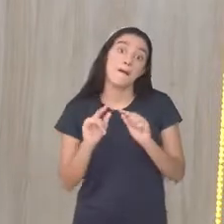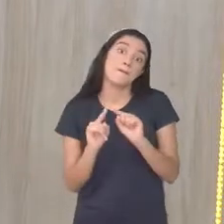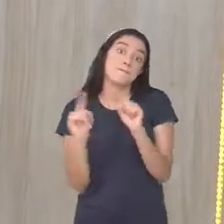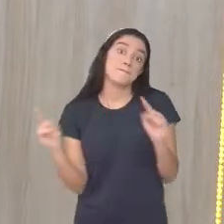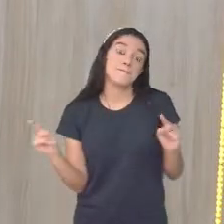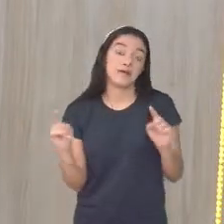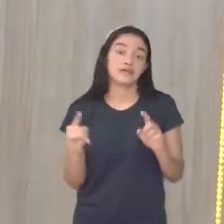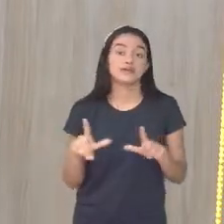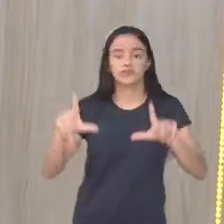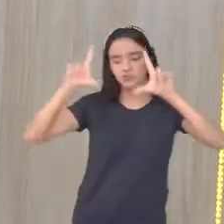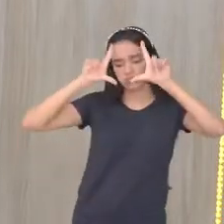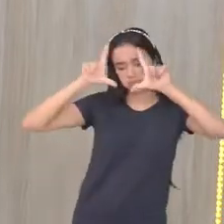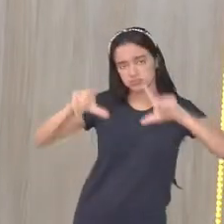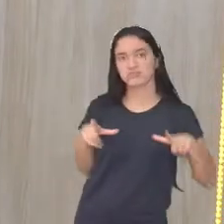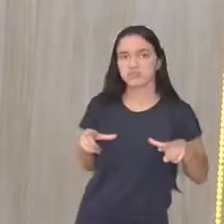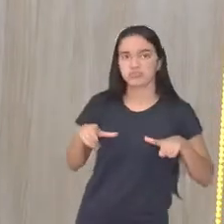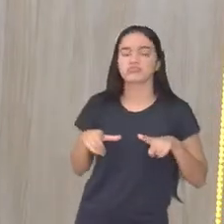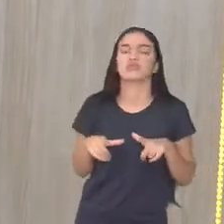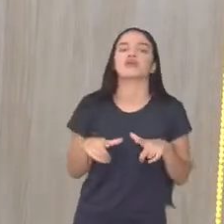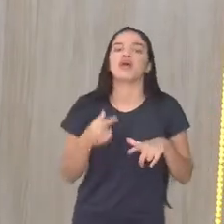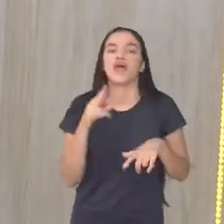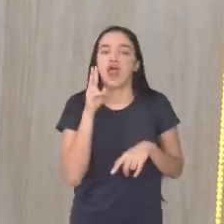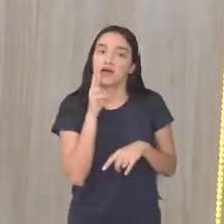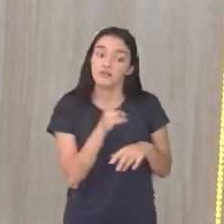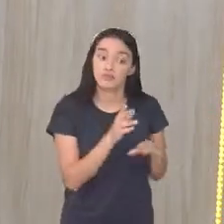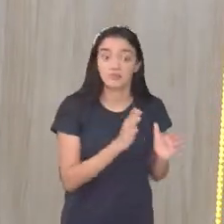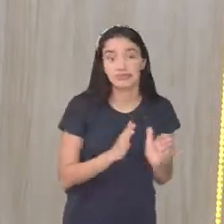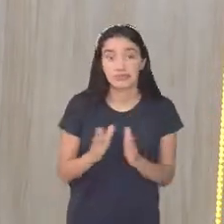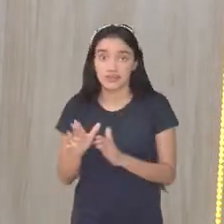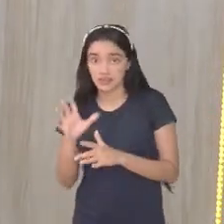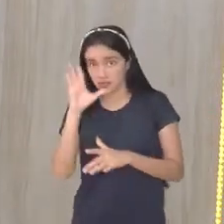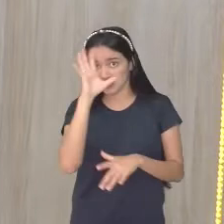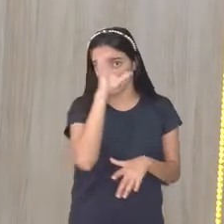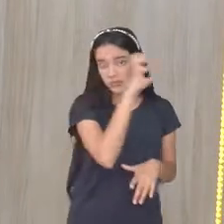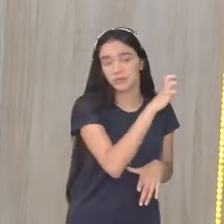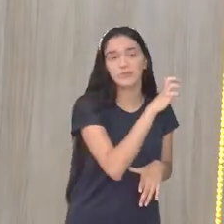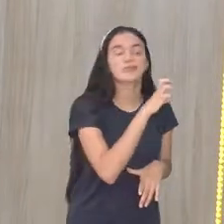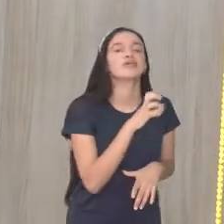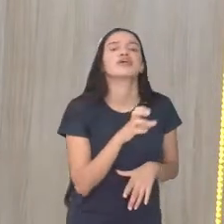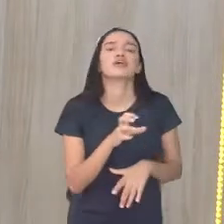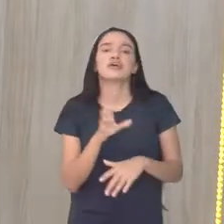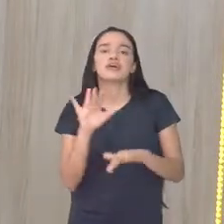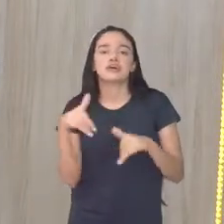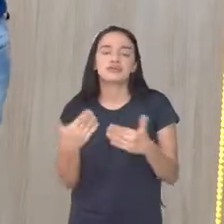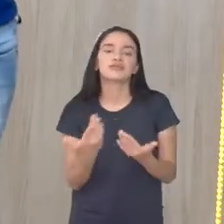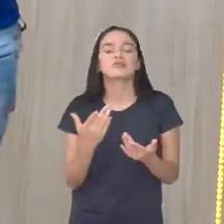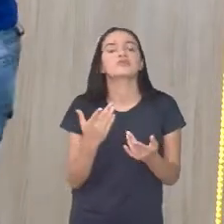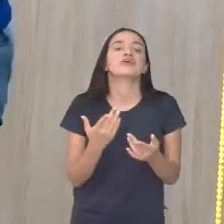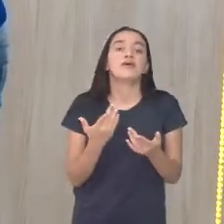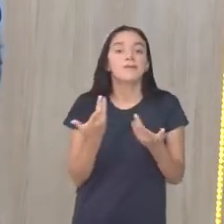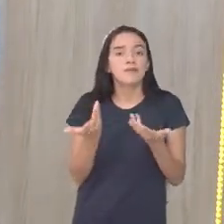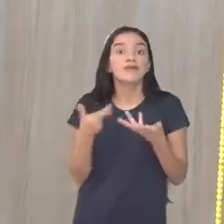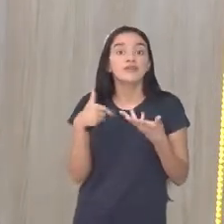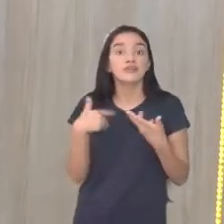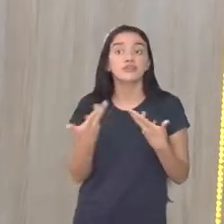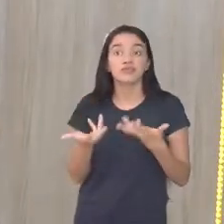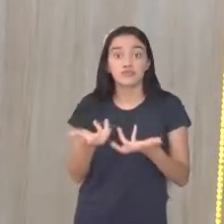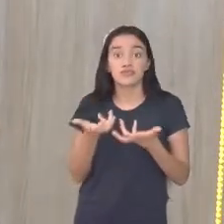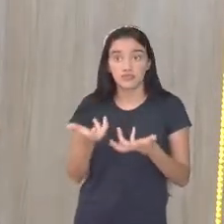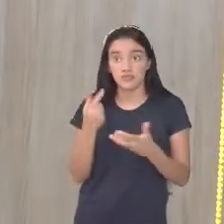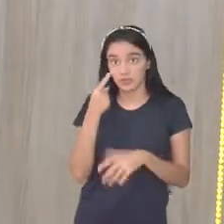atores. Eles eram modelos dublês de corpo. Isso. Né? E às vezes Rembrandt queria uma